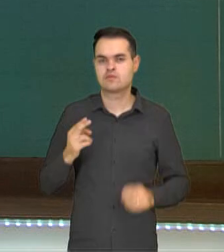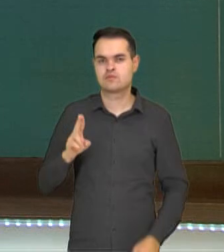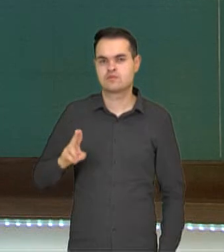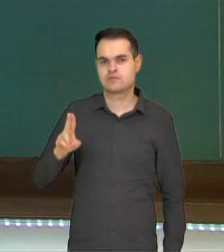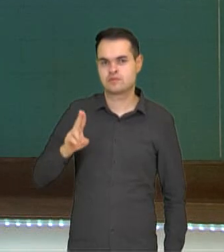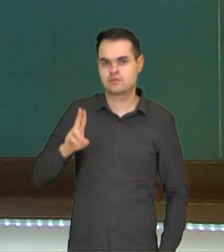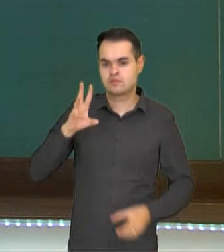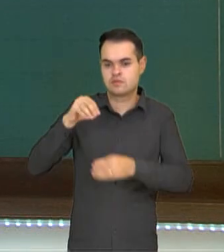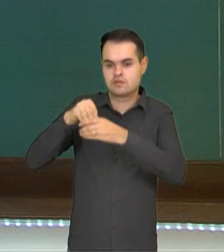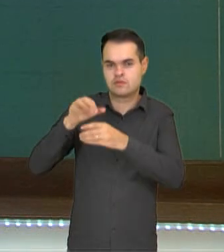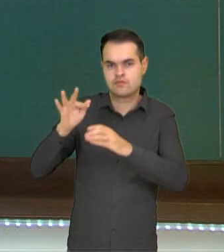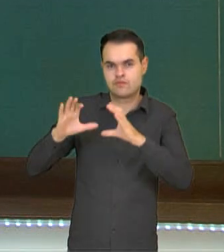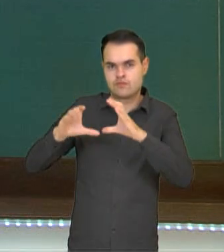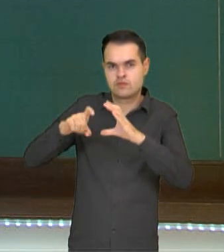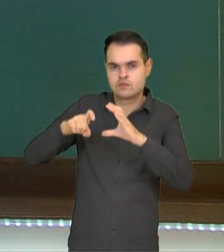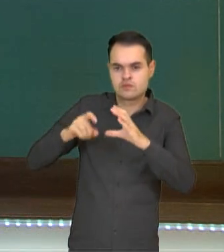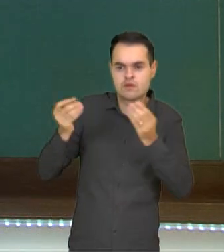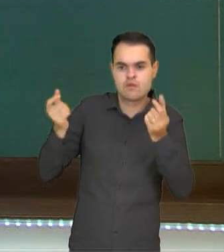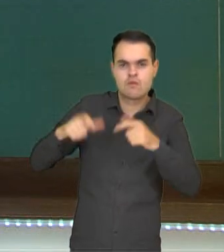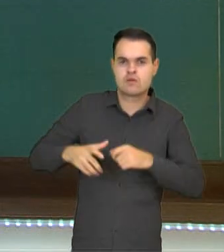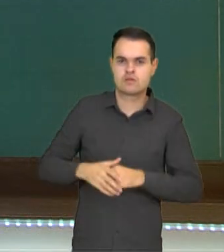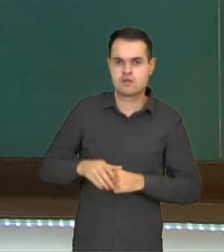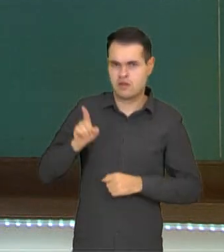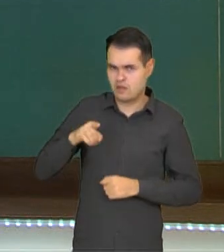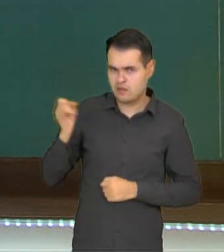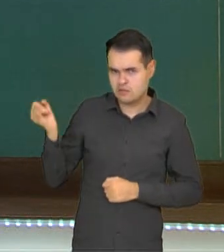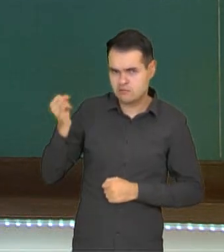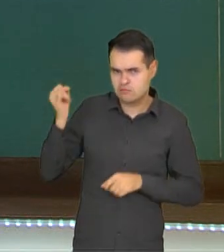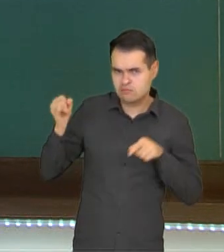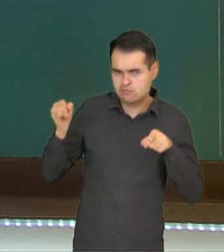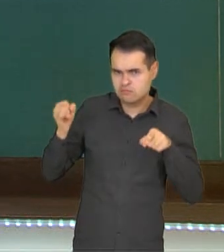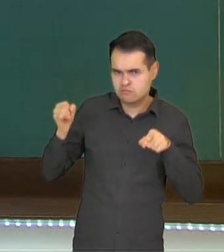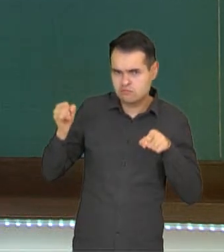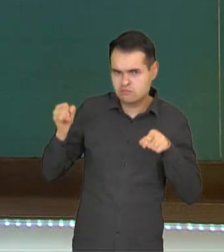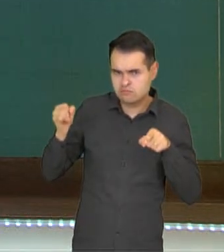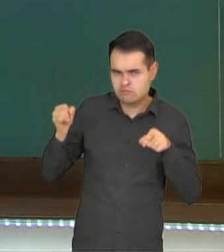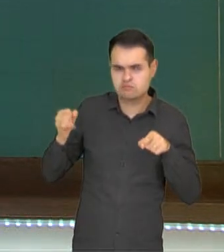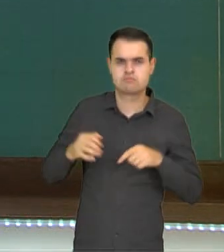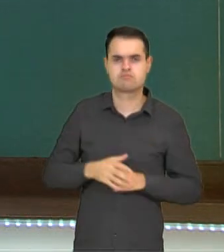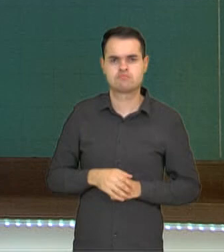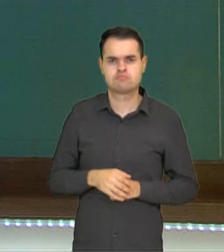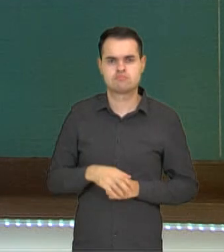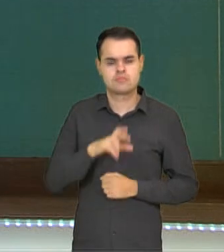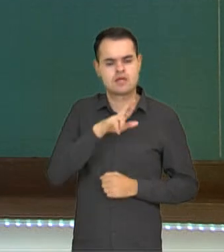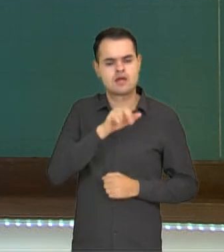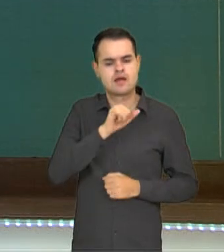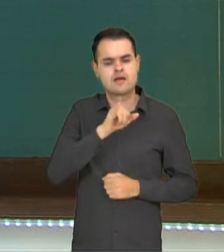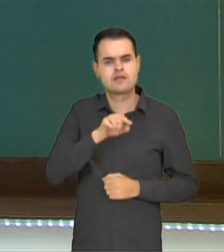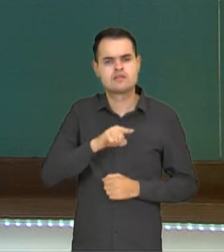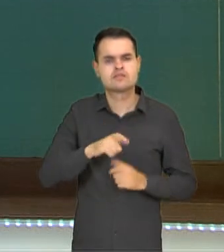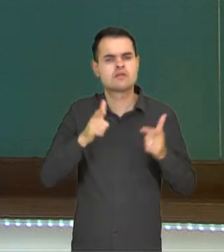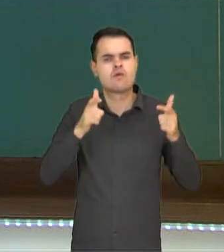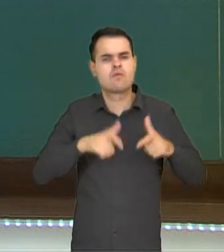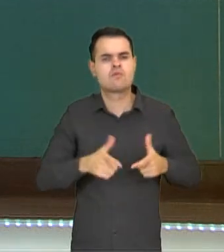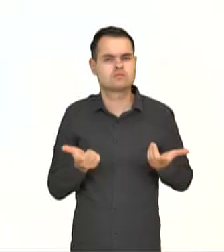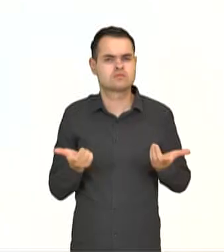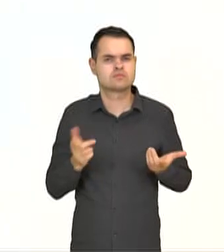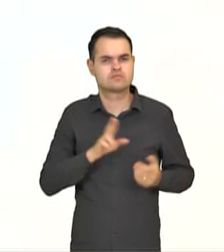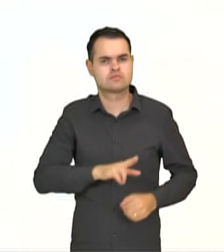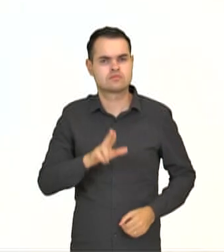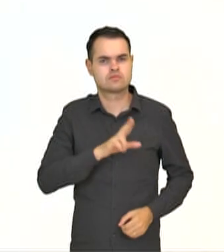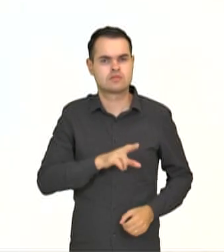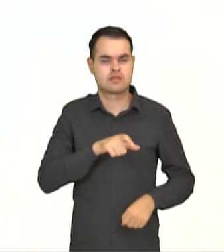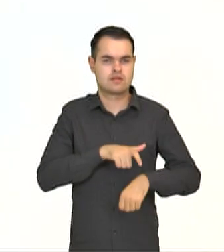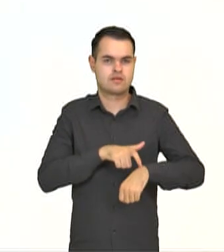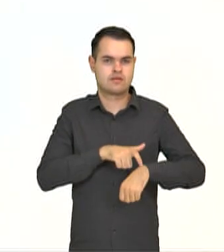nas funções? Onde será? Será que ela é tão importante assim, para a gente estar falando dela? Onde será que a gente usa? Nós usaremos na